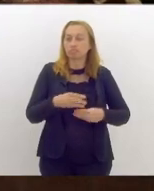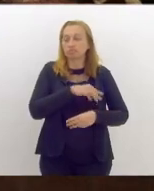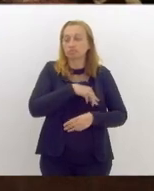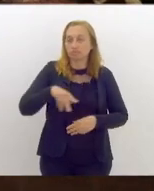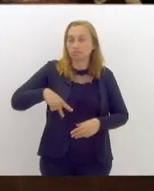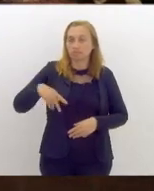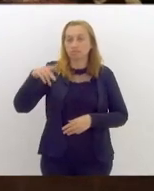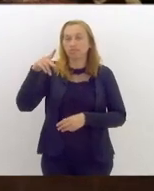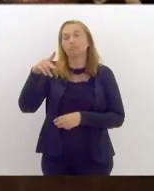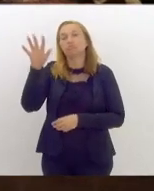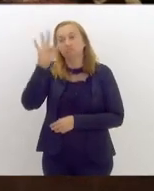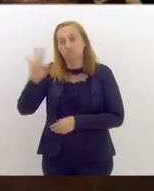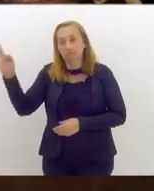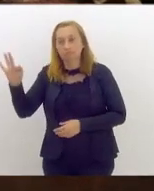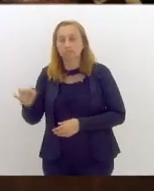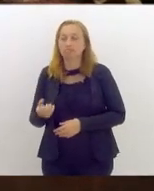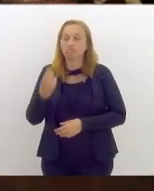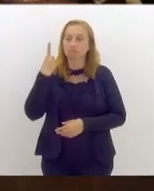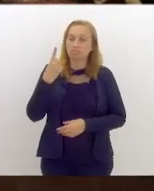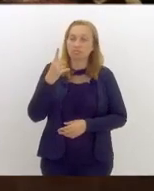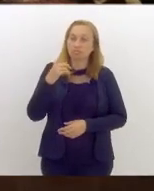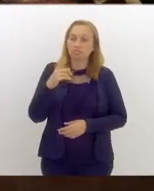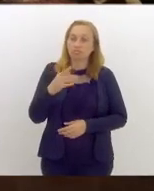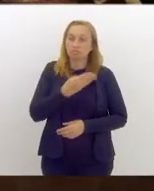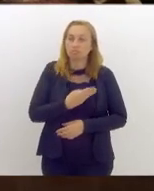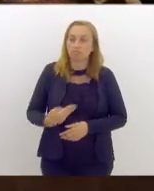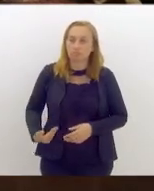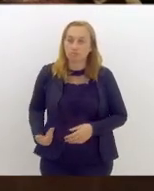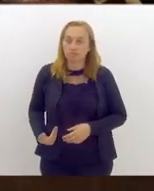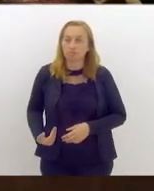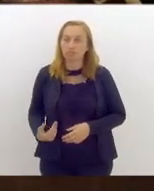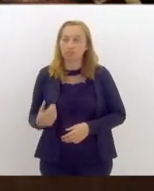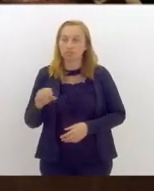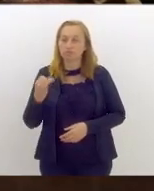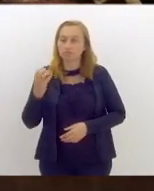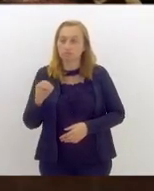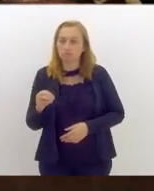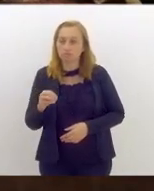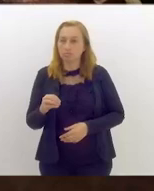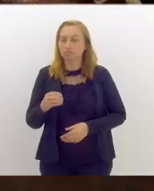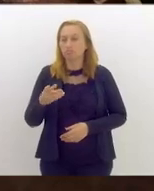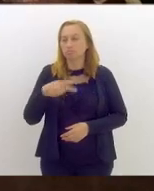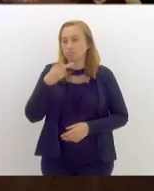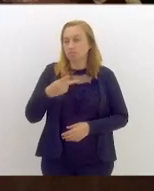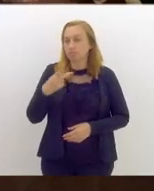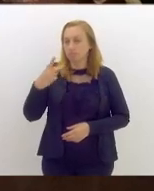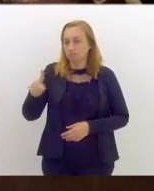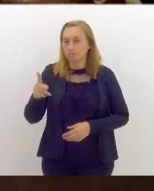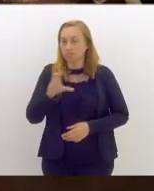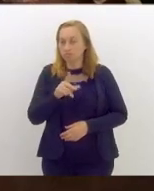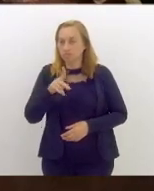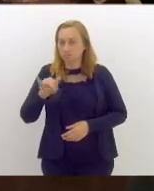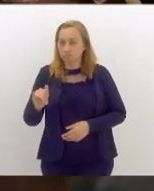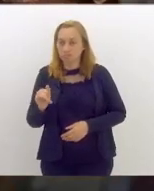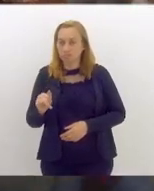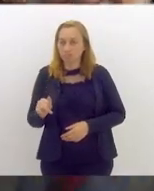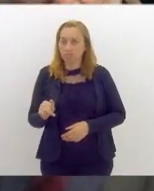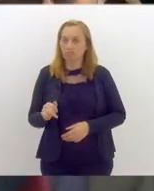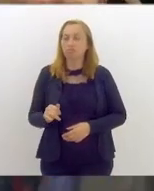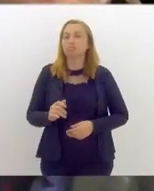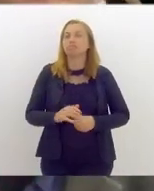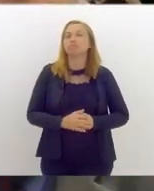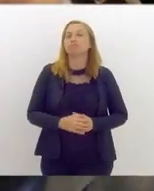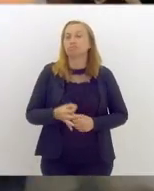conduziu o ex-governador Sérgio Cabral até a sua sede para que a gente colhesse o depoimento dele a CPI chegou ao viu depoimento do ex-governador